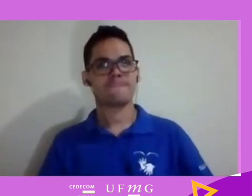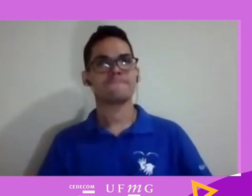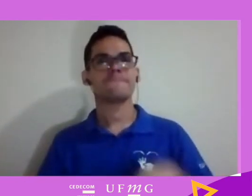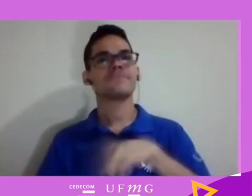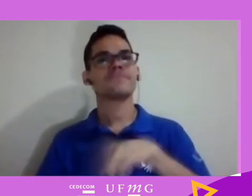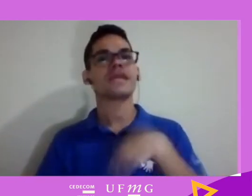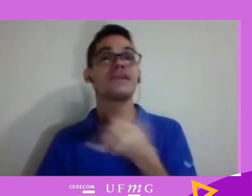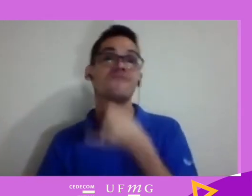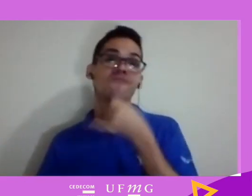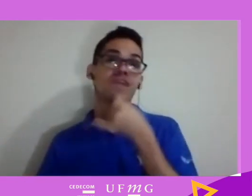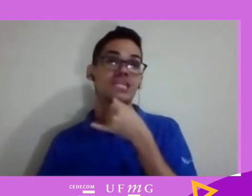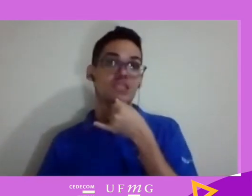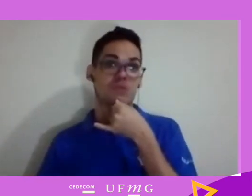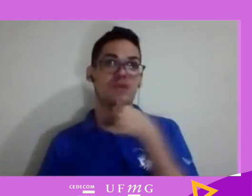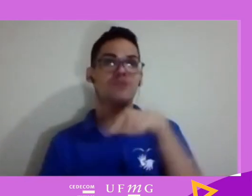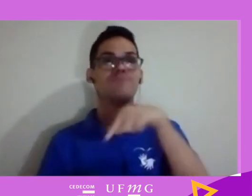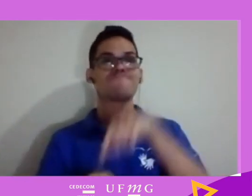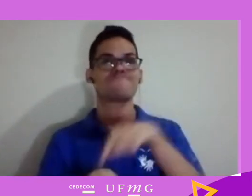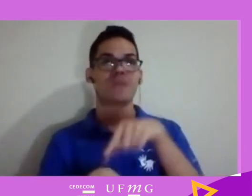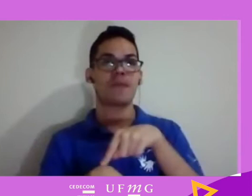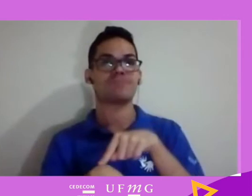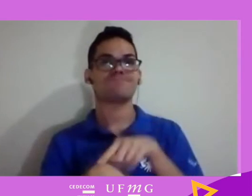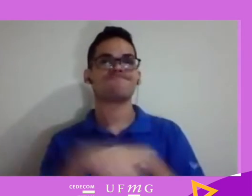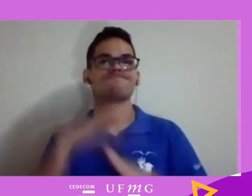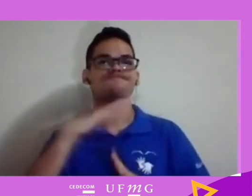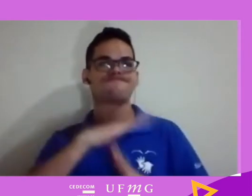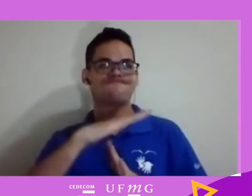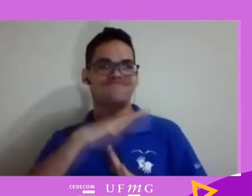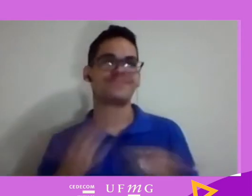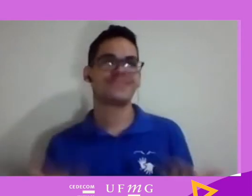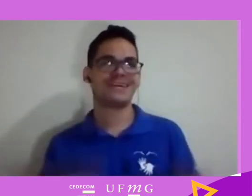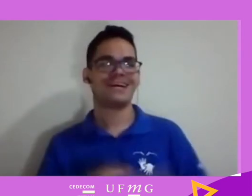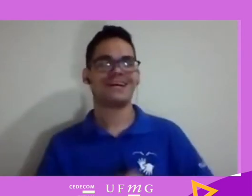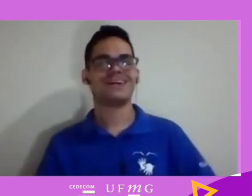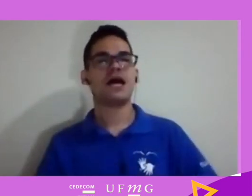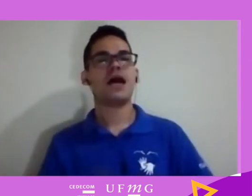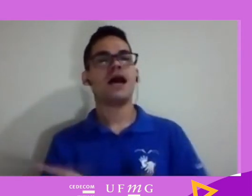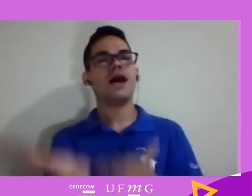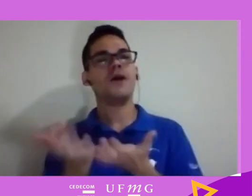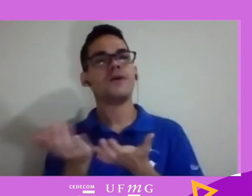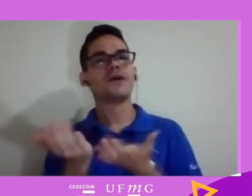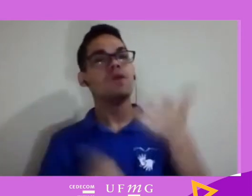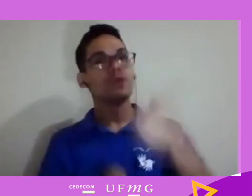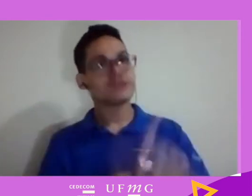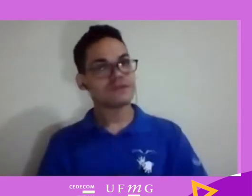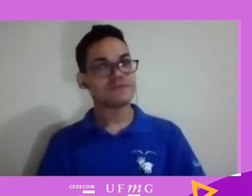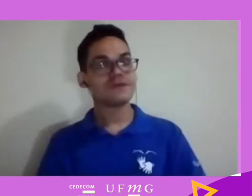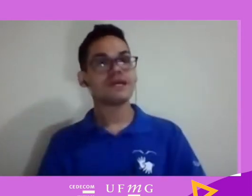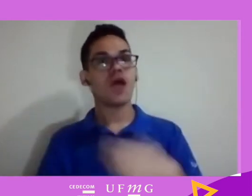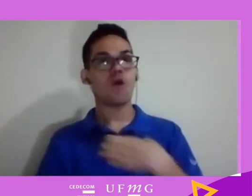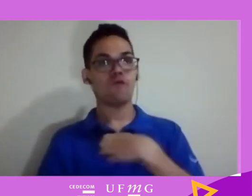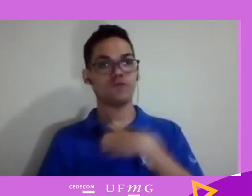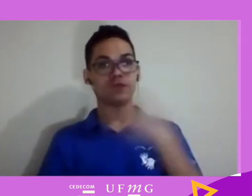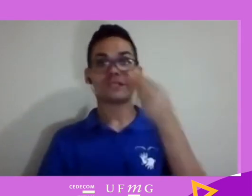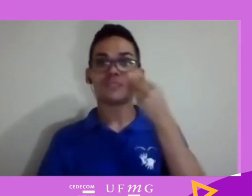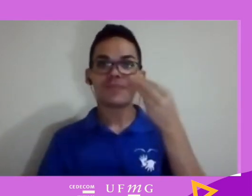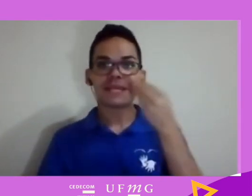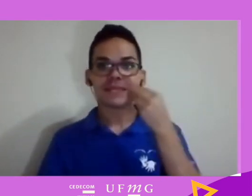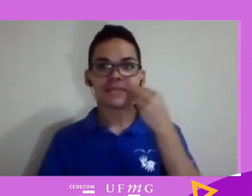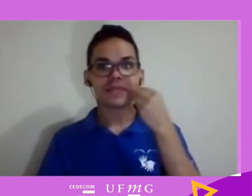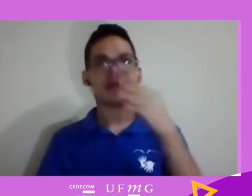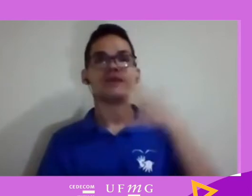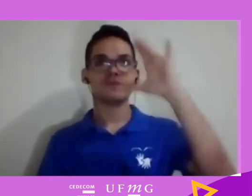gente não pode continuar muito porque o tempo nos cobra, né? E eu queria ressaltar que esse é um novo formato que a gente está testando aqui no Instagram da